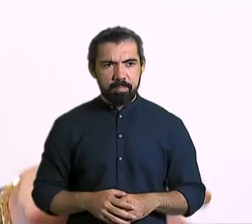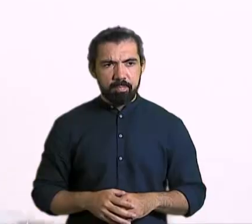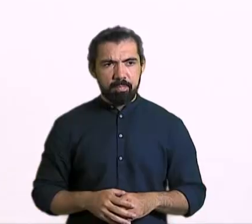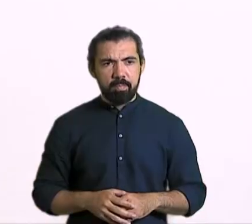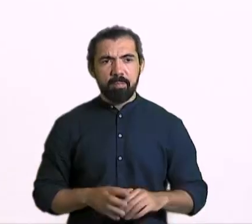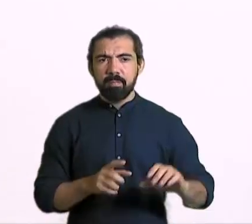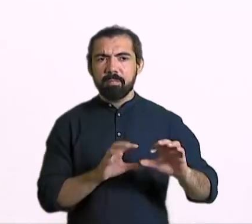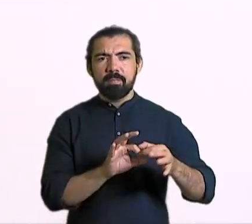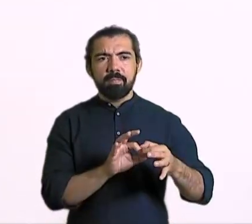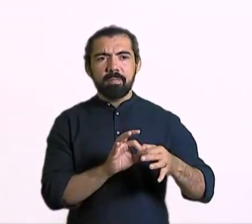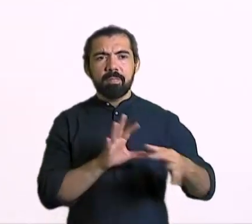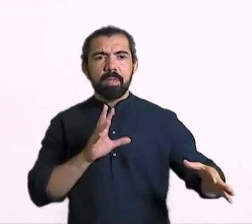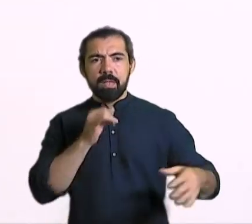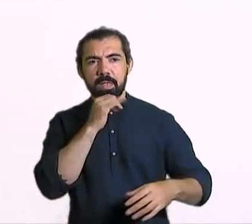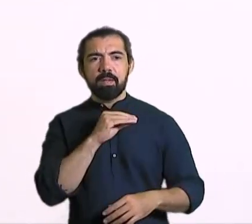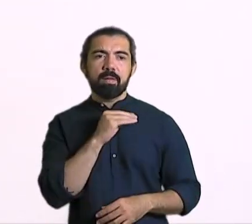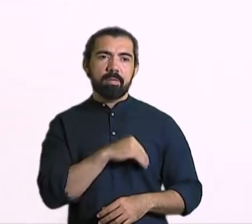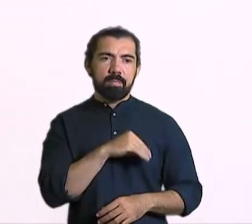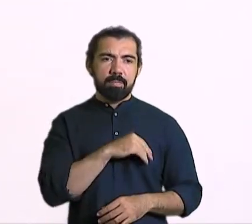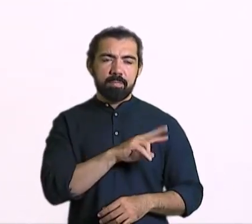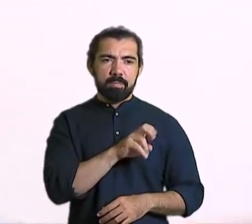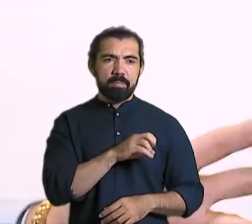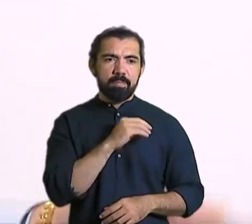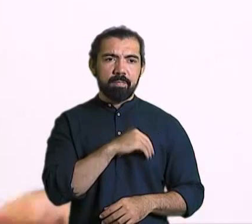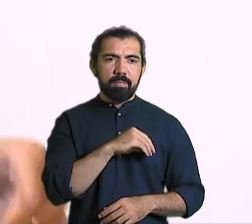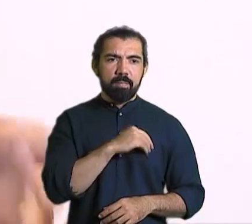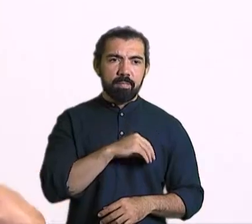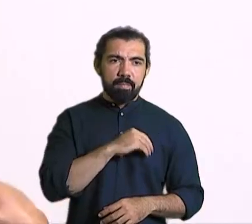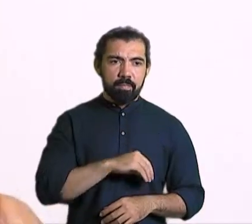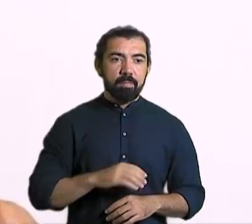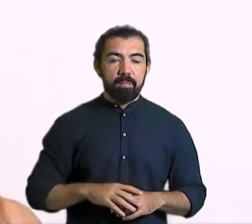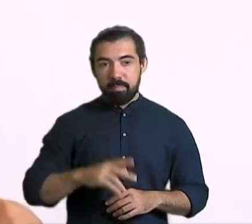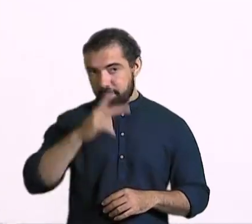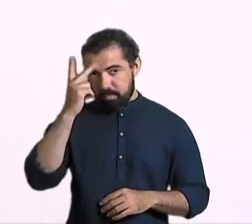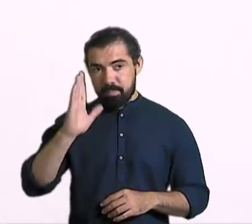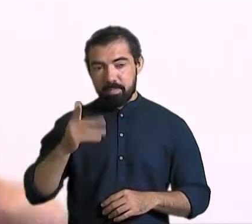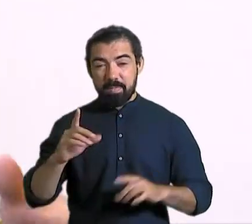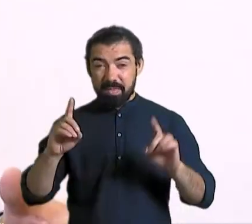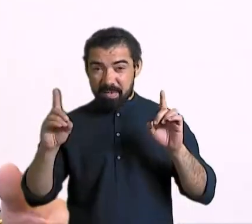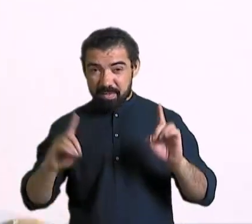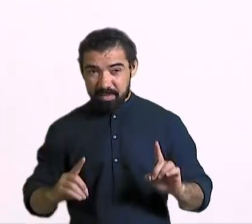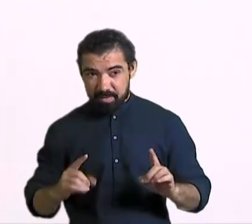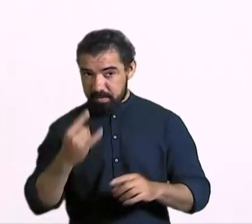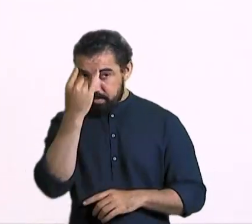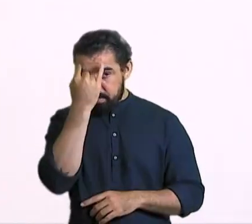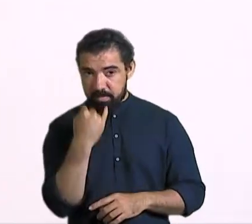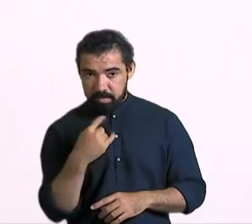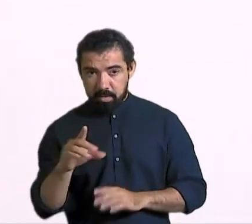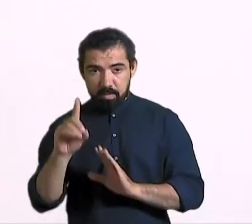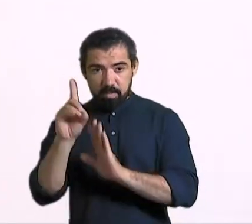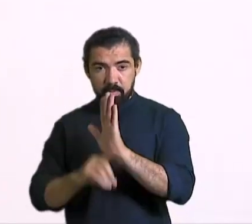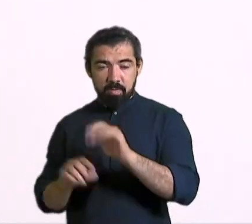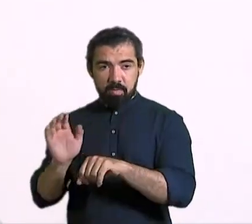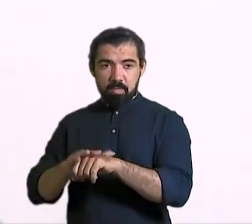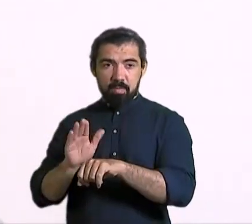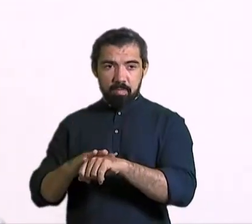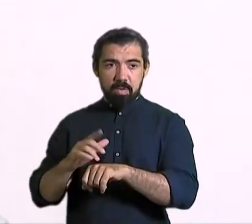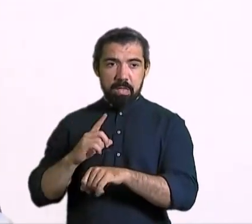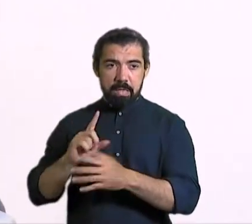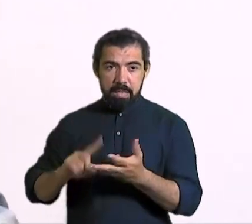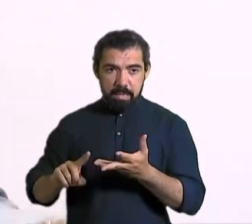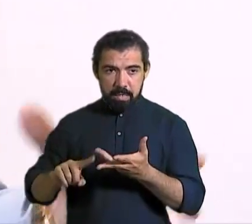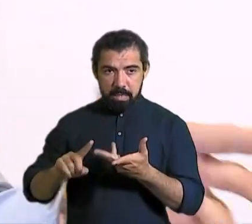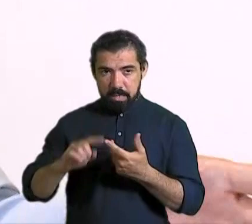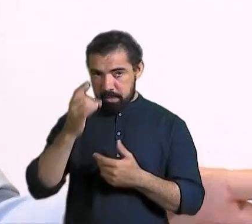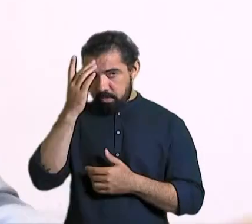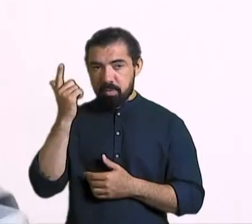Desassociar a questão da renda. Né? Enfim, se a pessoa tem a deficiência, ela, por direito, deveria ter toda essa facilidade